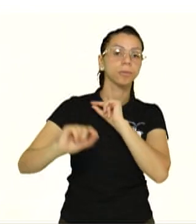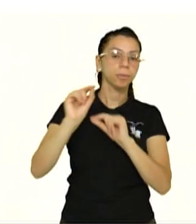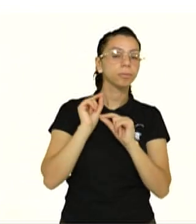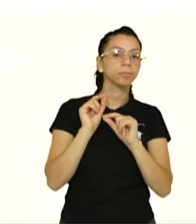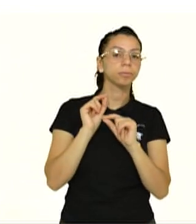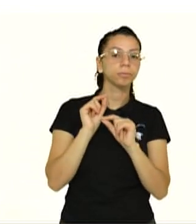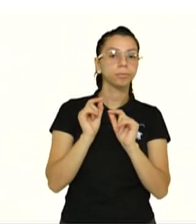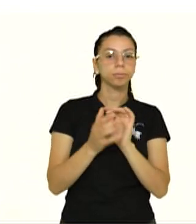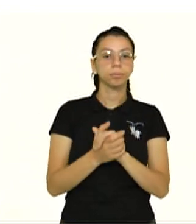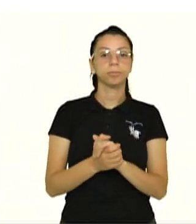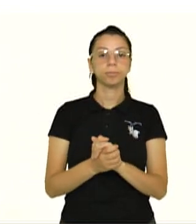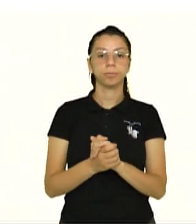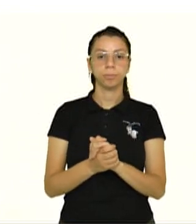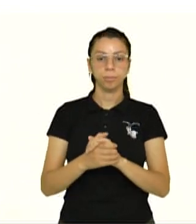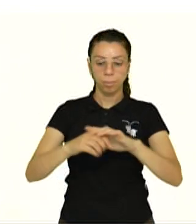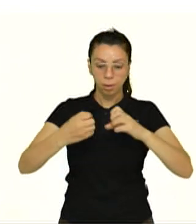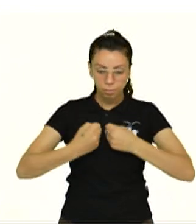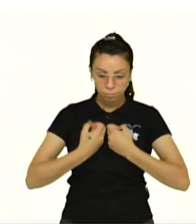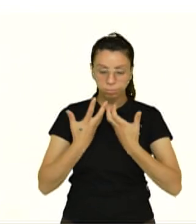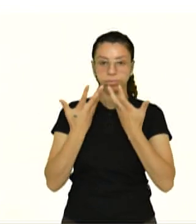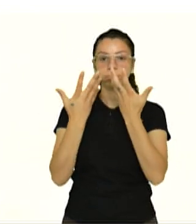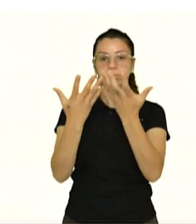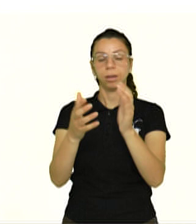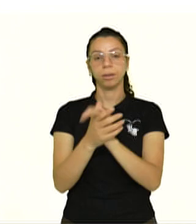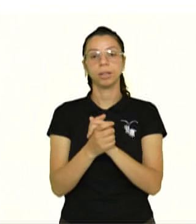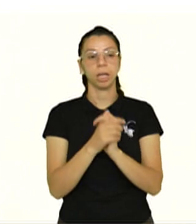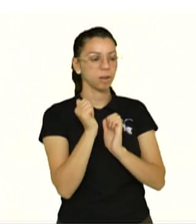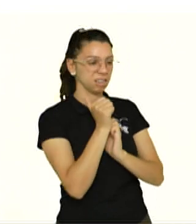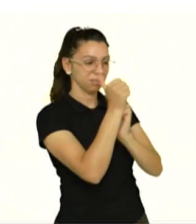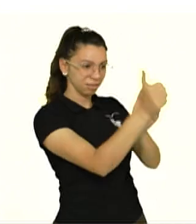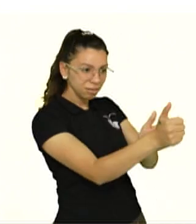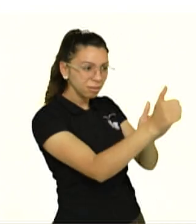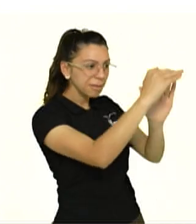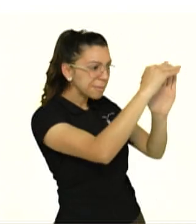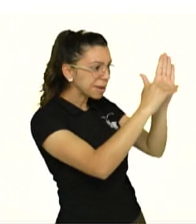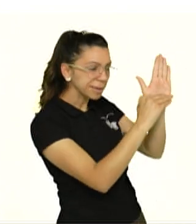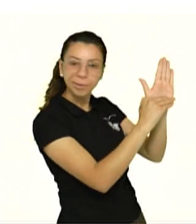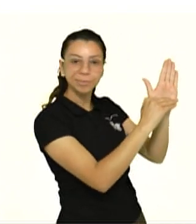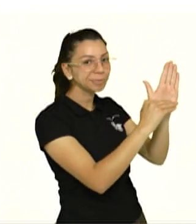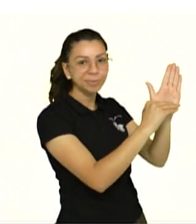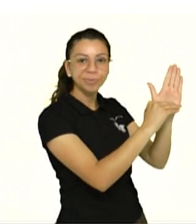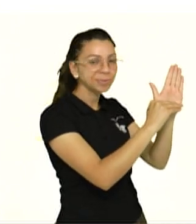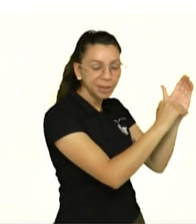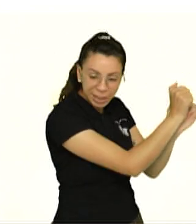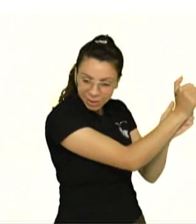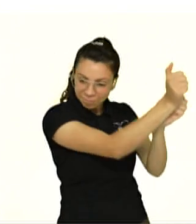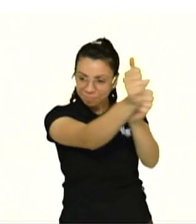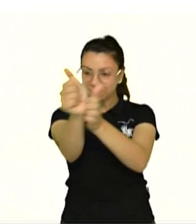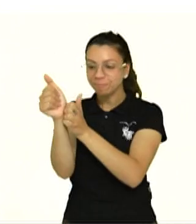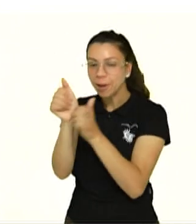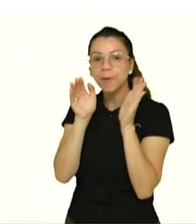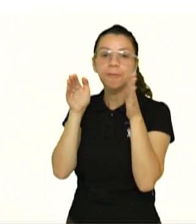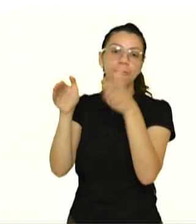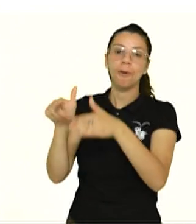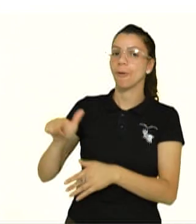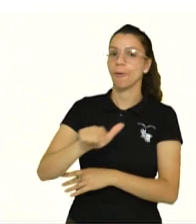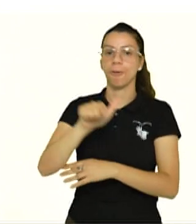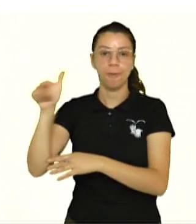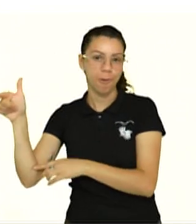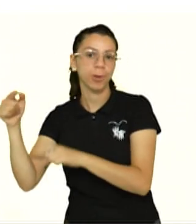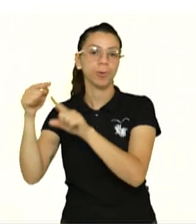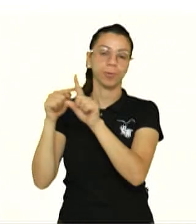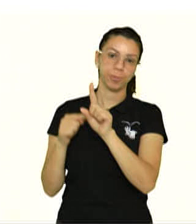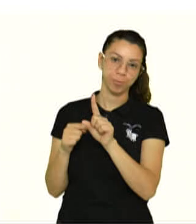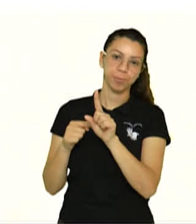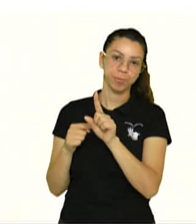visto como aquilo que sai fora do clássico, aquilo que está além dos parâmetros admitidos pela arte